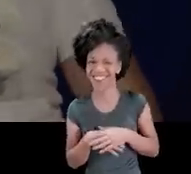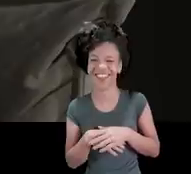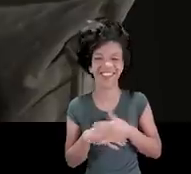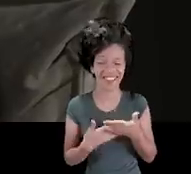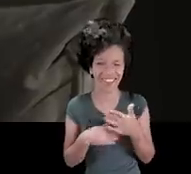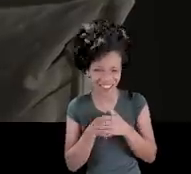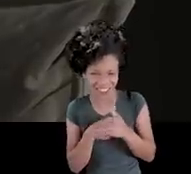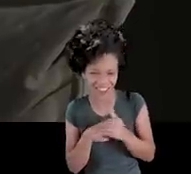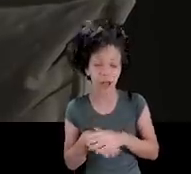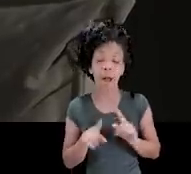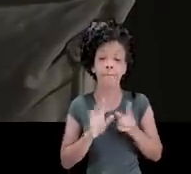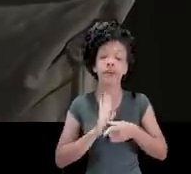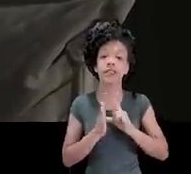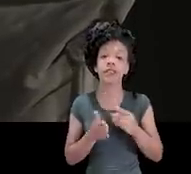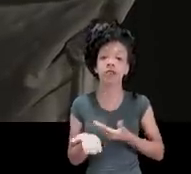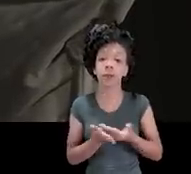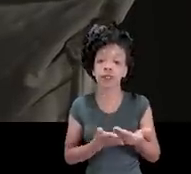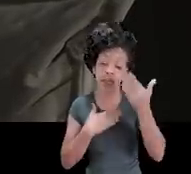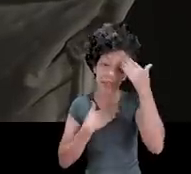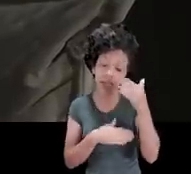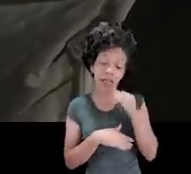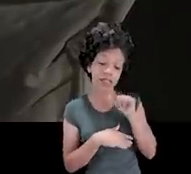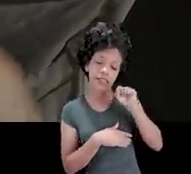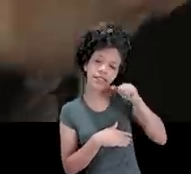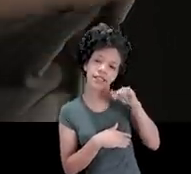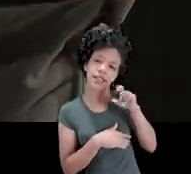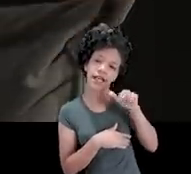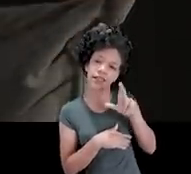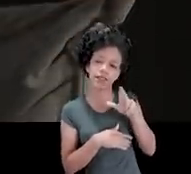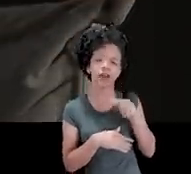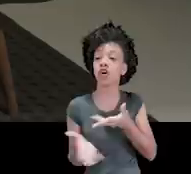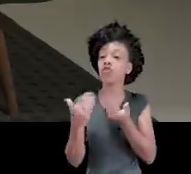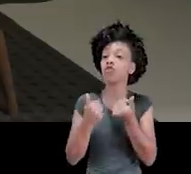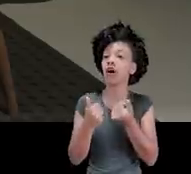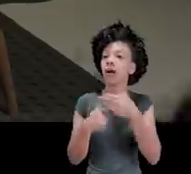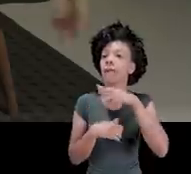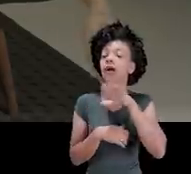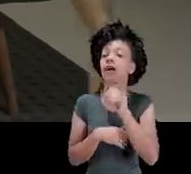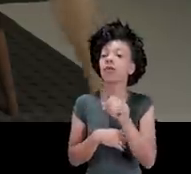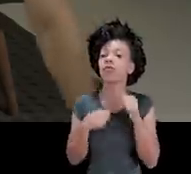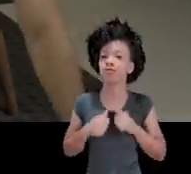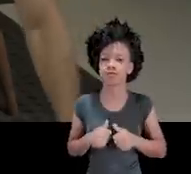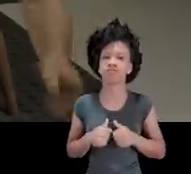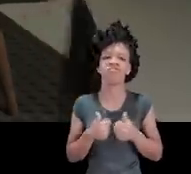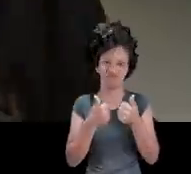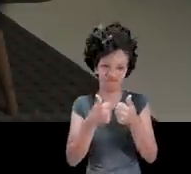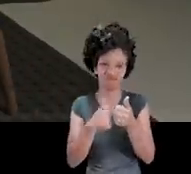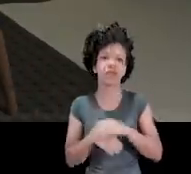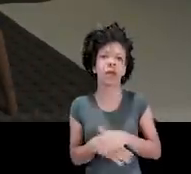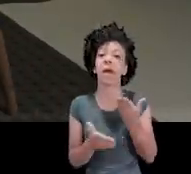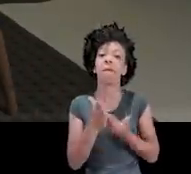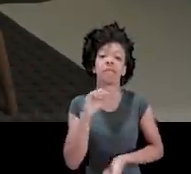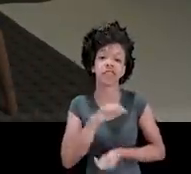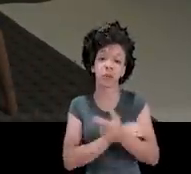começamos naquele nível. Bom, antes de começar, eu queria muito agradecer a Insider. Eu vou explicar pra vocês o que é Insider. Joga aí, Marcão. Essa camiseta... Bacana. Essa camiseta é o seguinte.